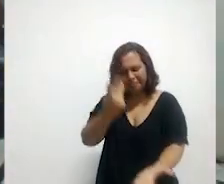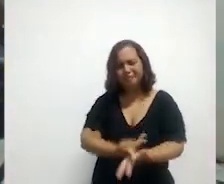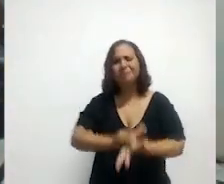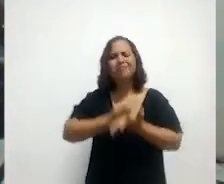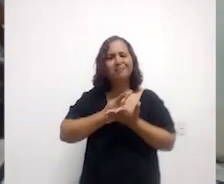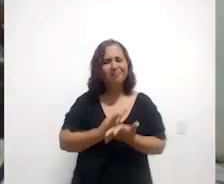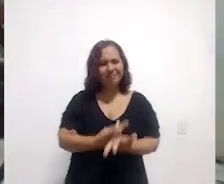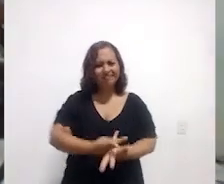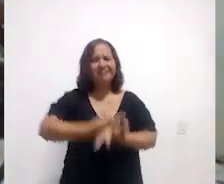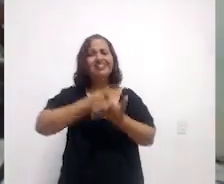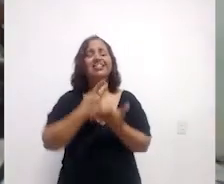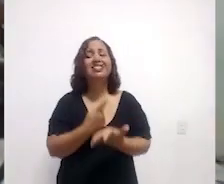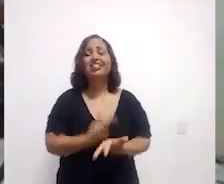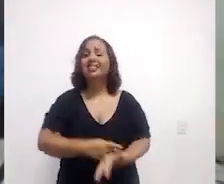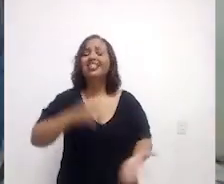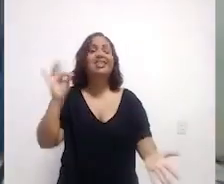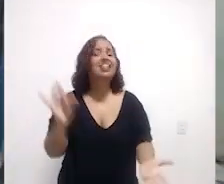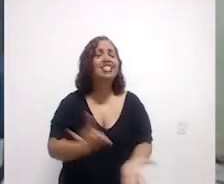feita